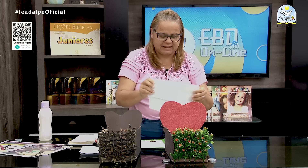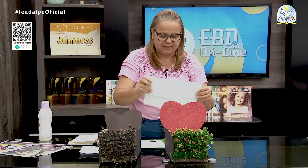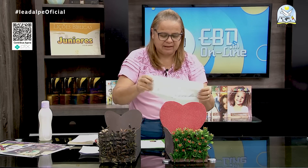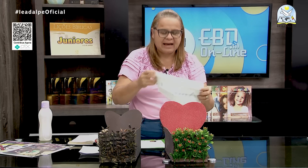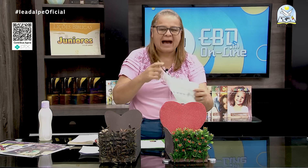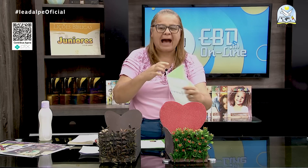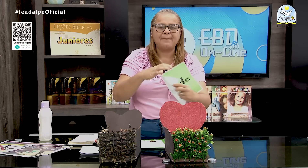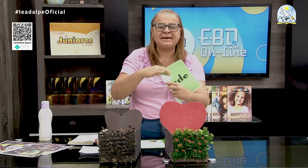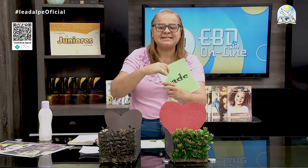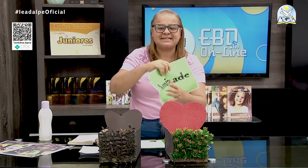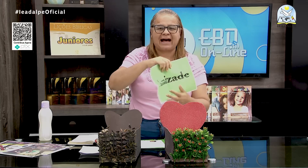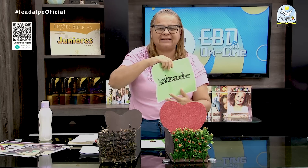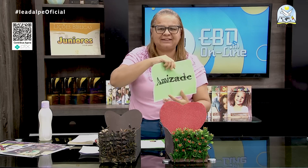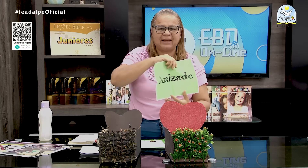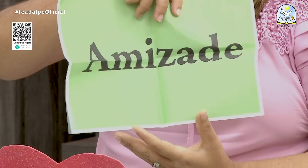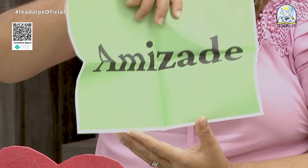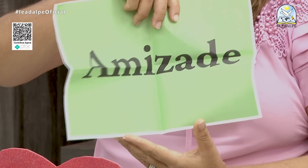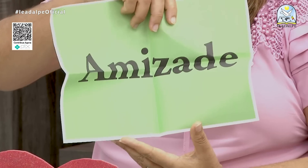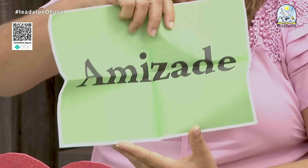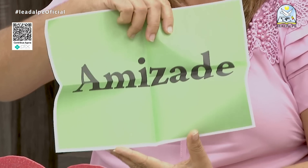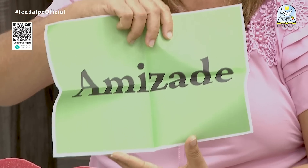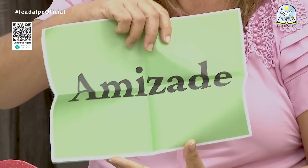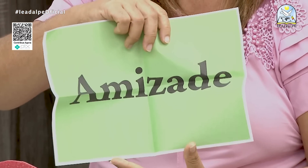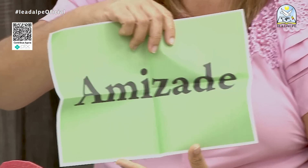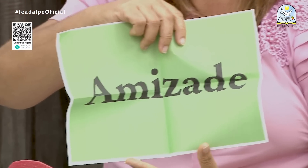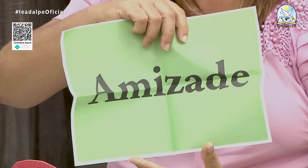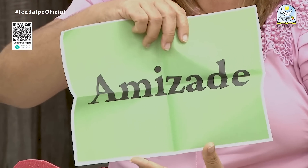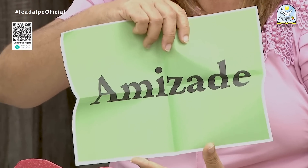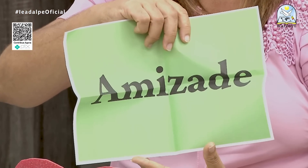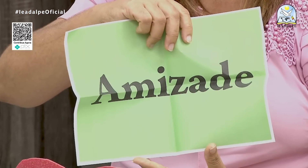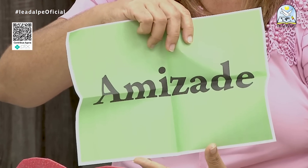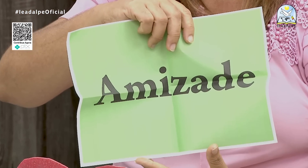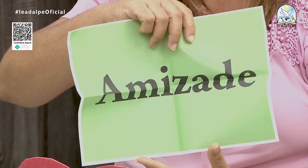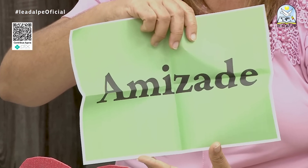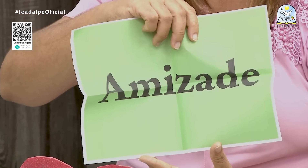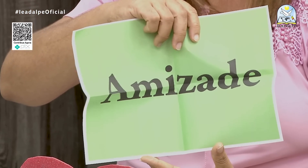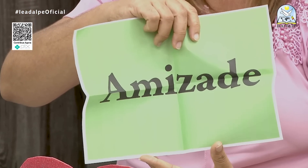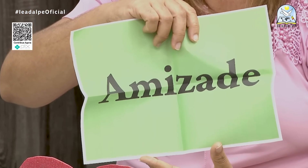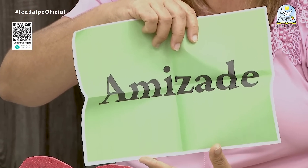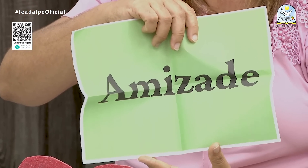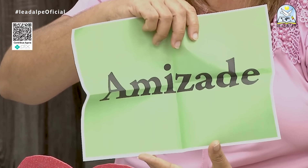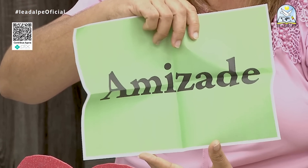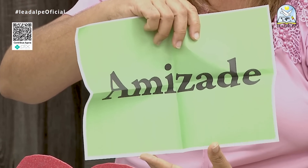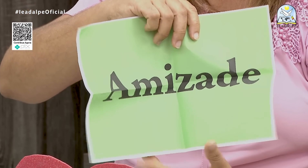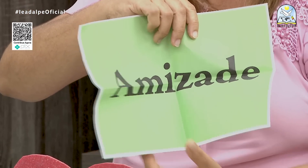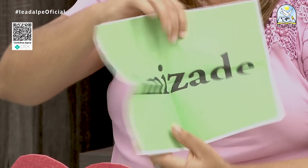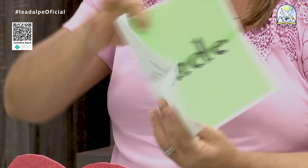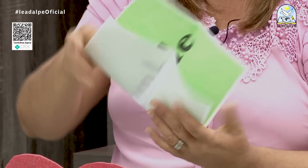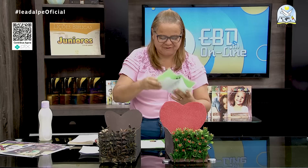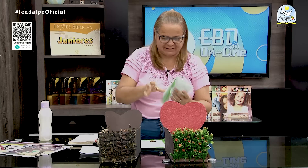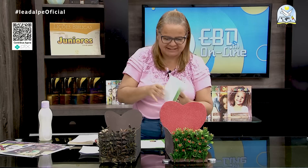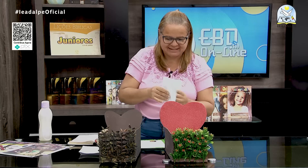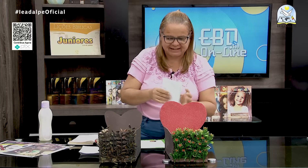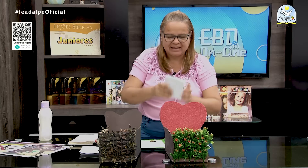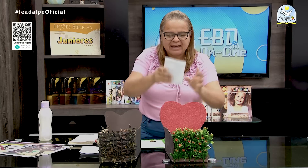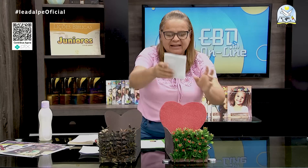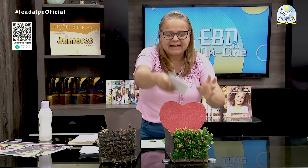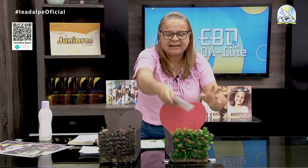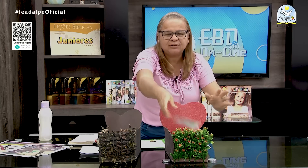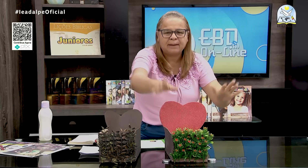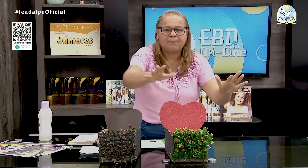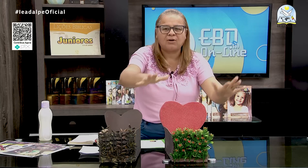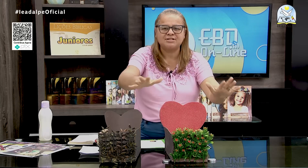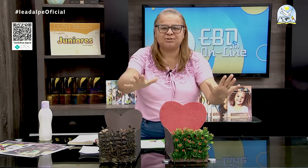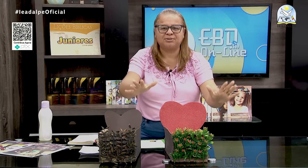fazer amizade ter bons amigos e o bom amigo também é Jesus é o nosso melhor amigo que você enfatiza ali